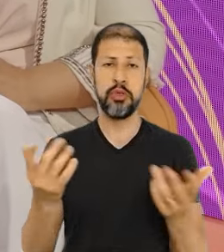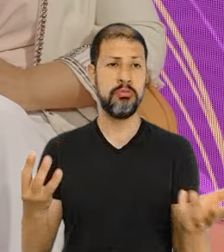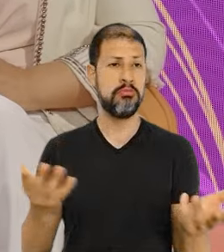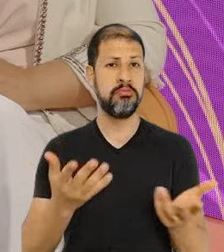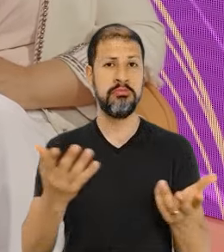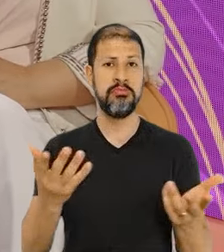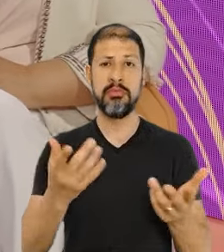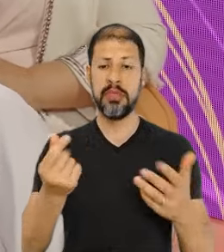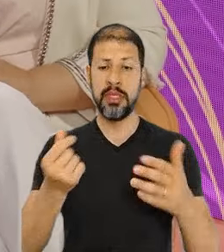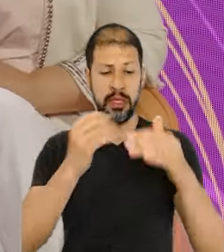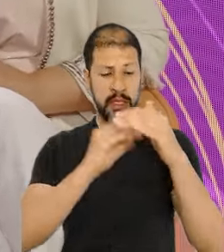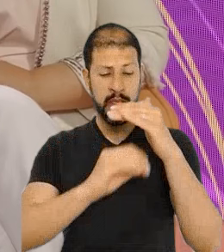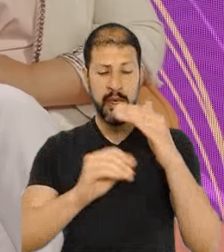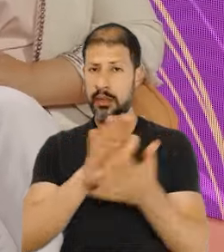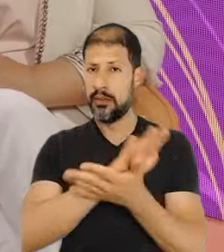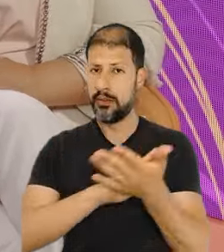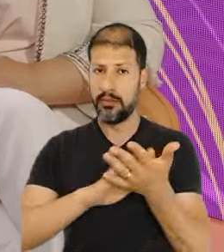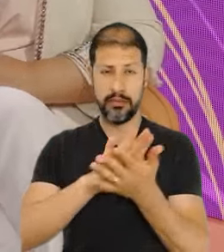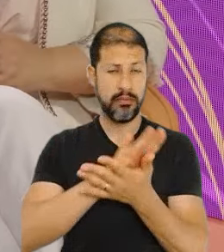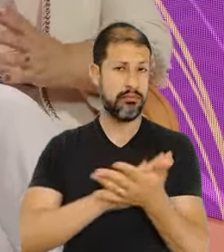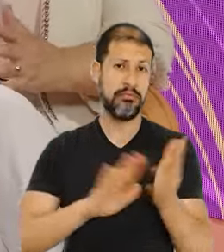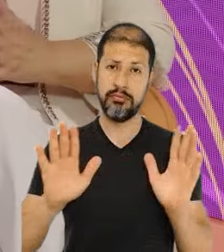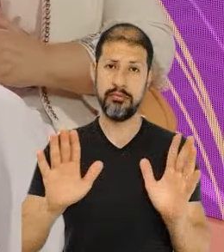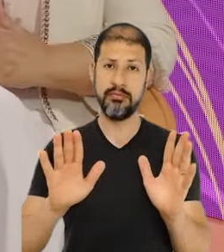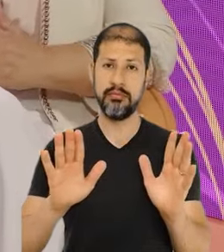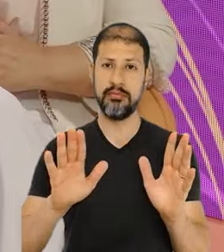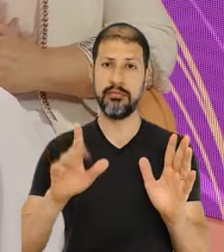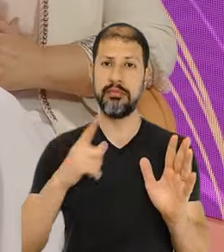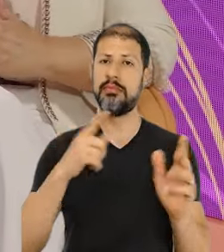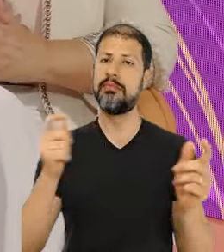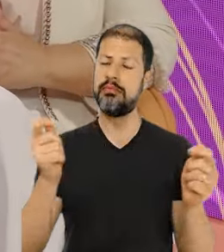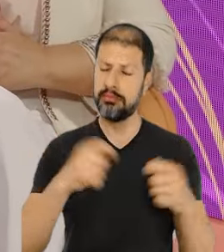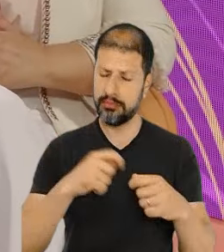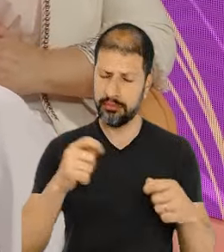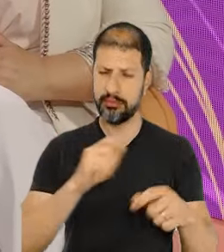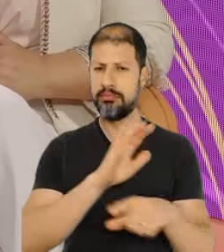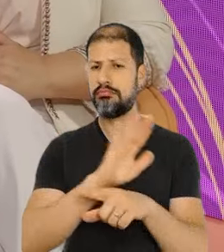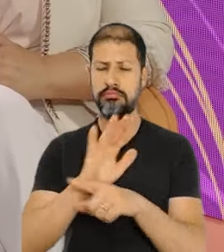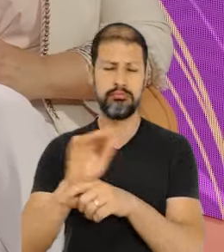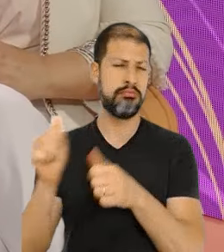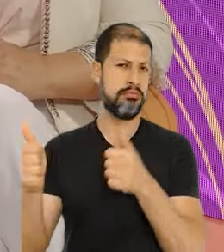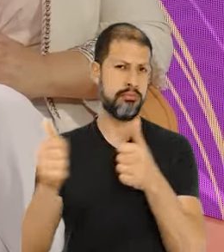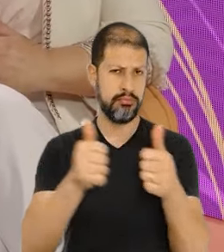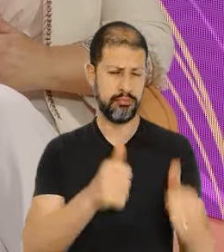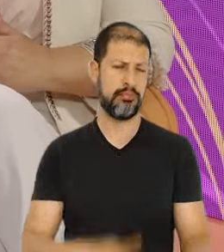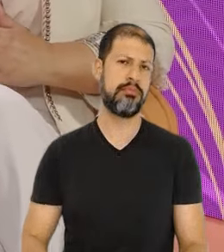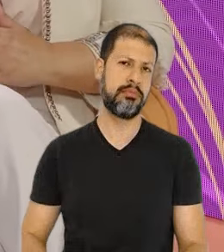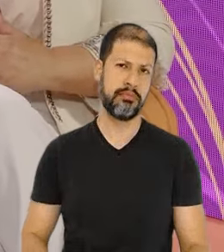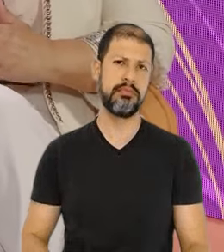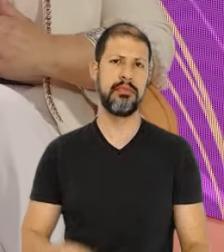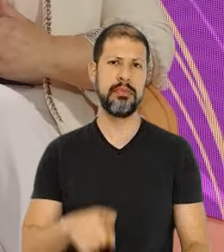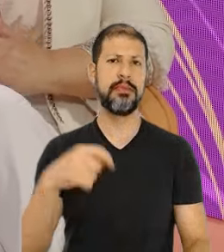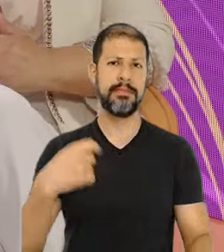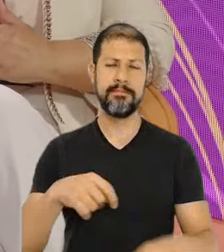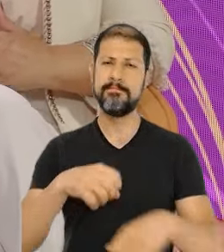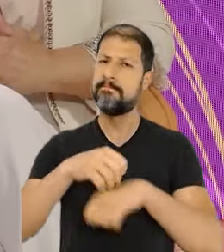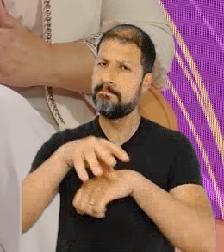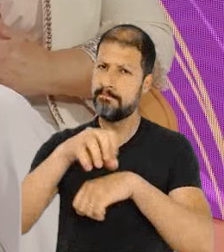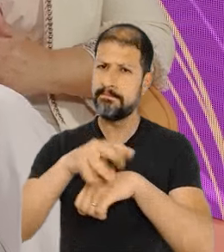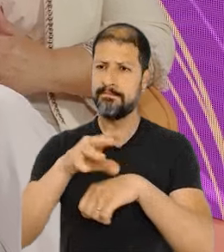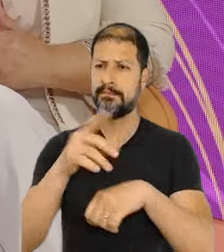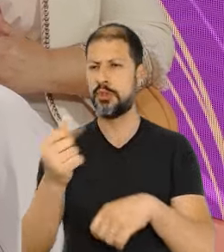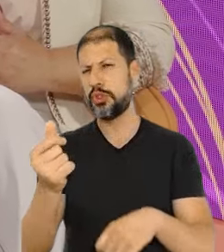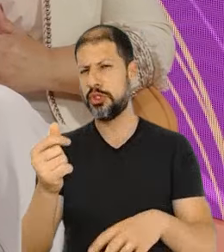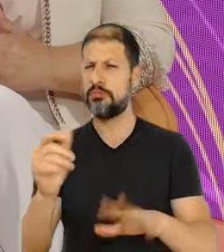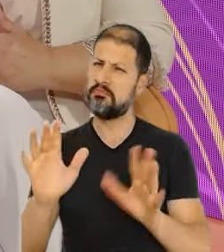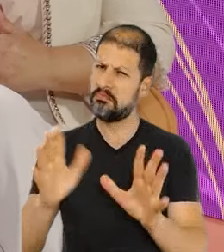sem injetar nenhum dinheiro a princípio Dá sim para fazer isso perfeitamente você precisa mais de orientação do que de